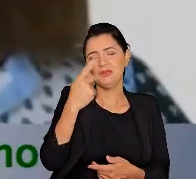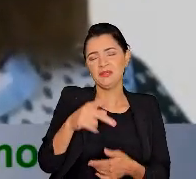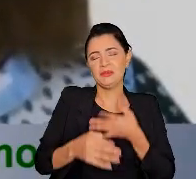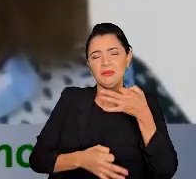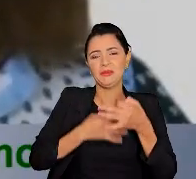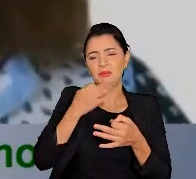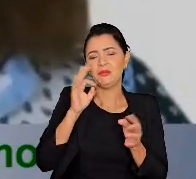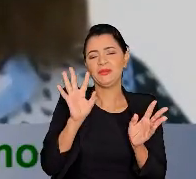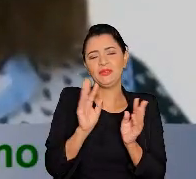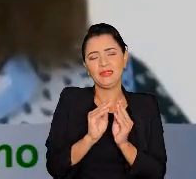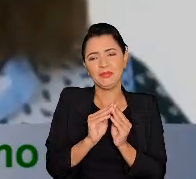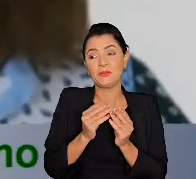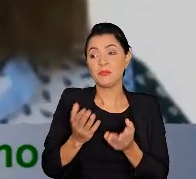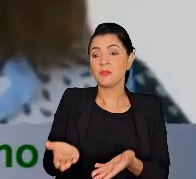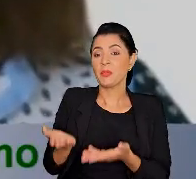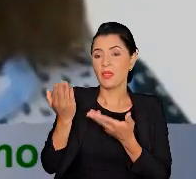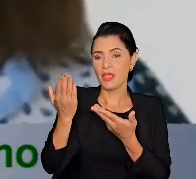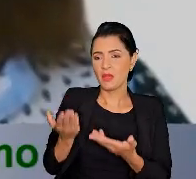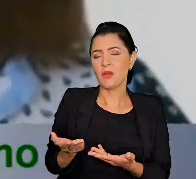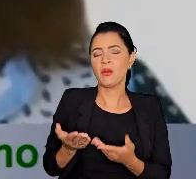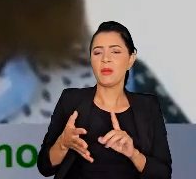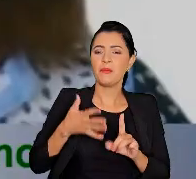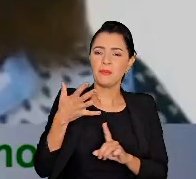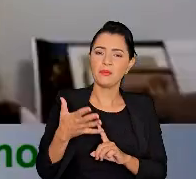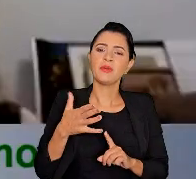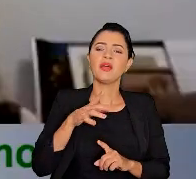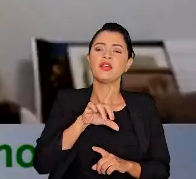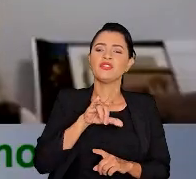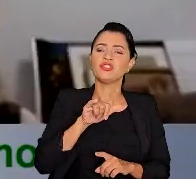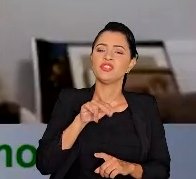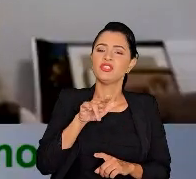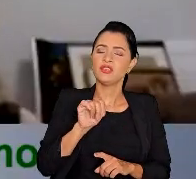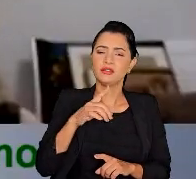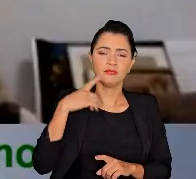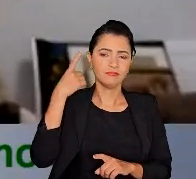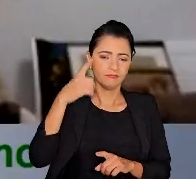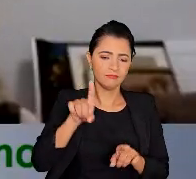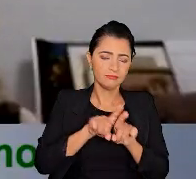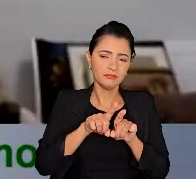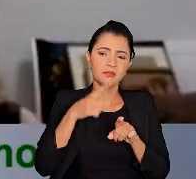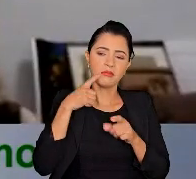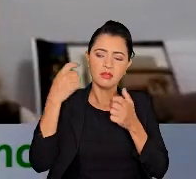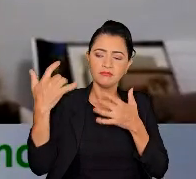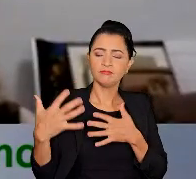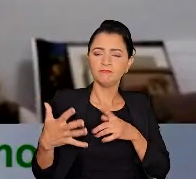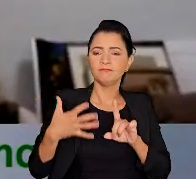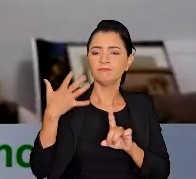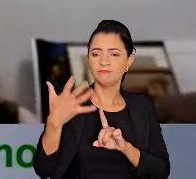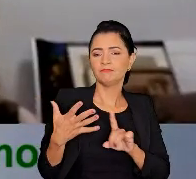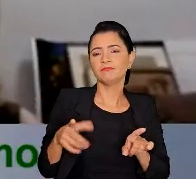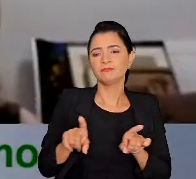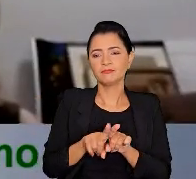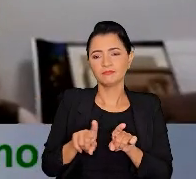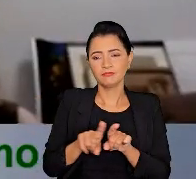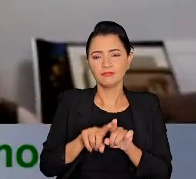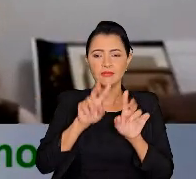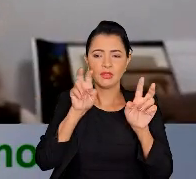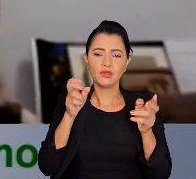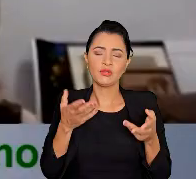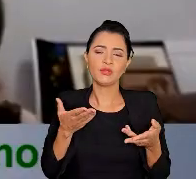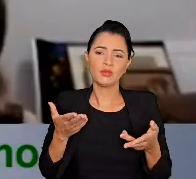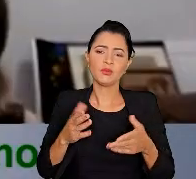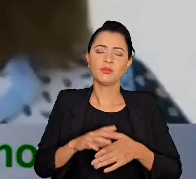considerações. Passo então a palavra à doutora Diana, também para fazer as suas ponderações sobre o tema.